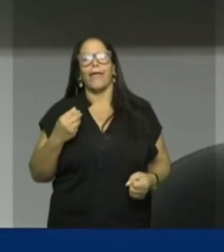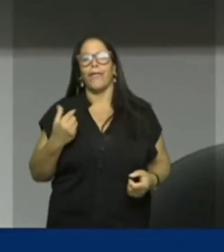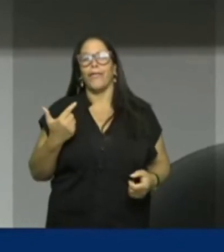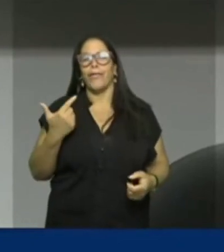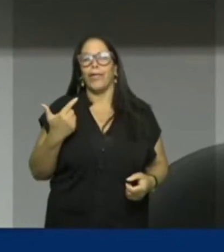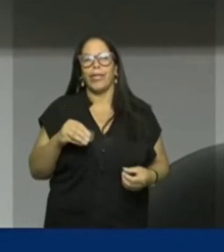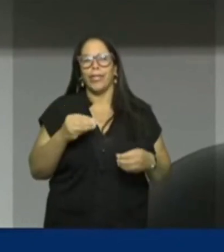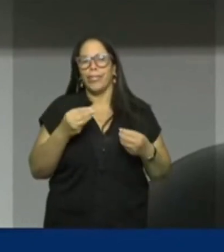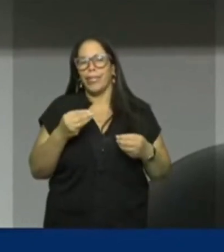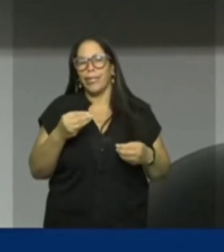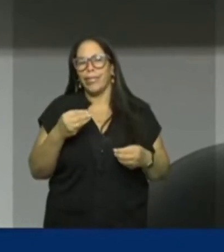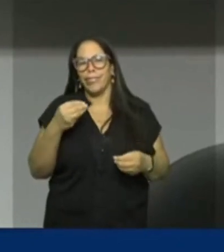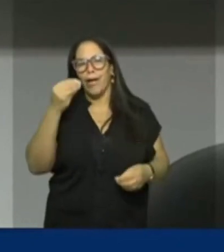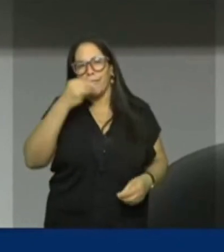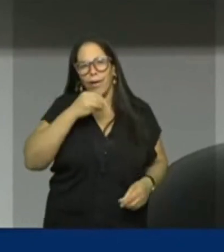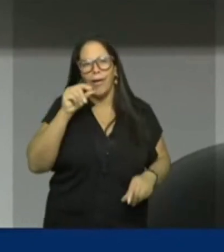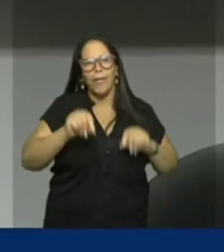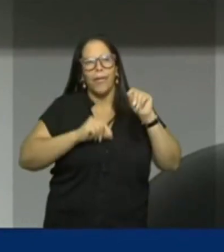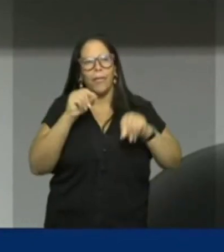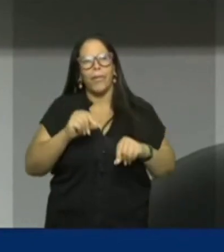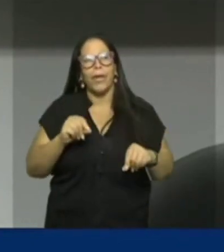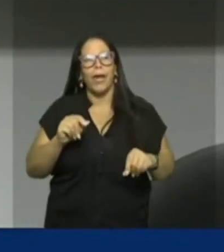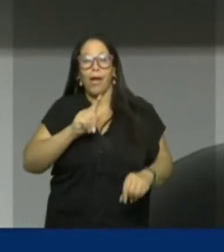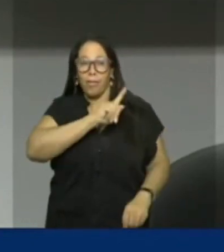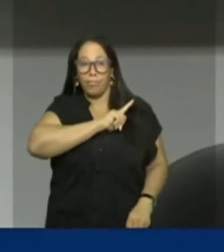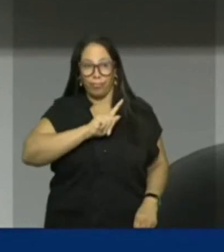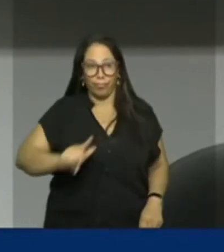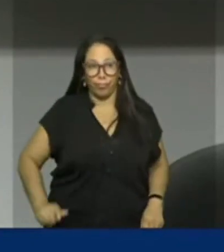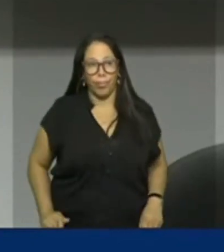desconstruída pela atual